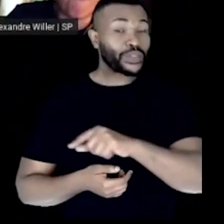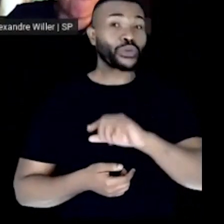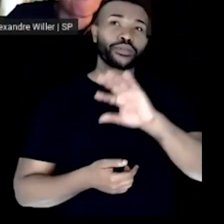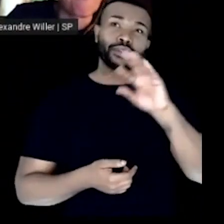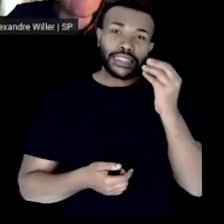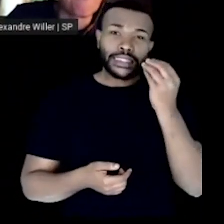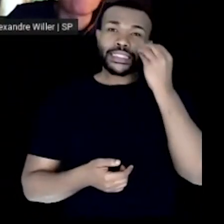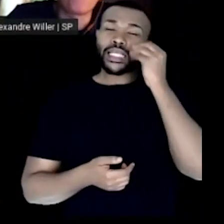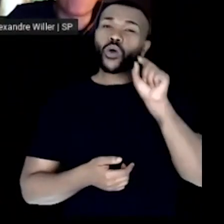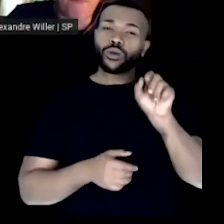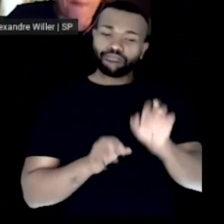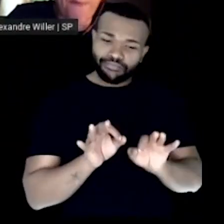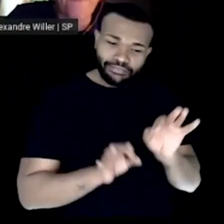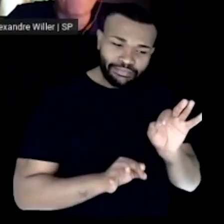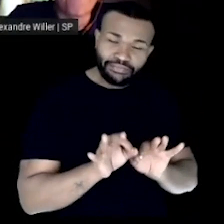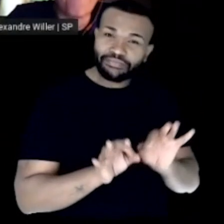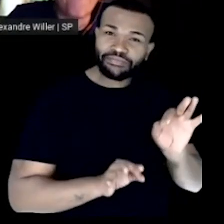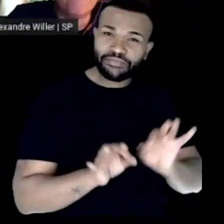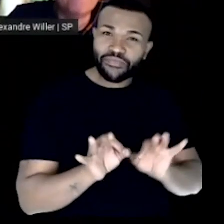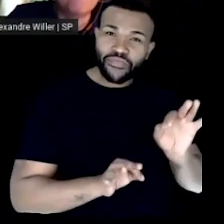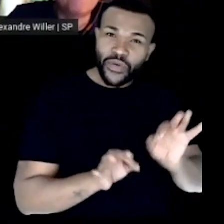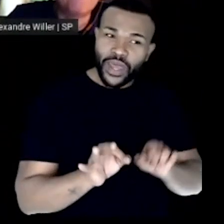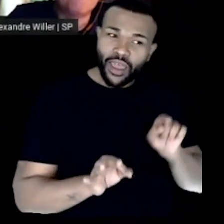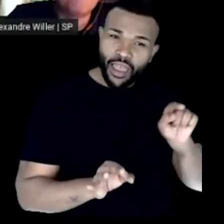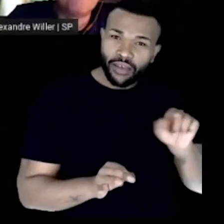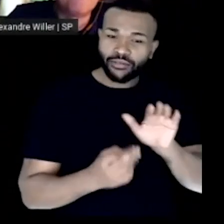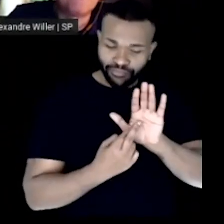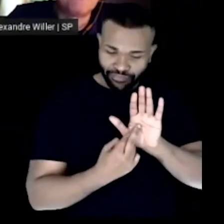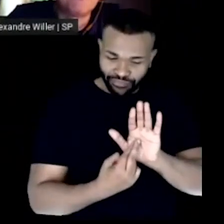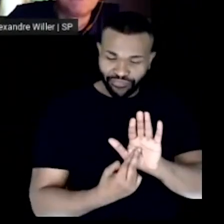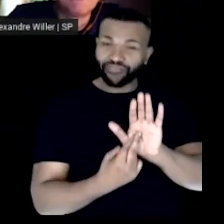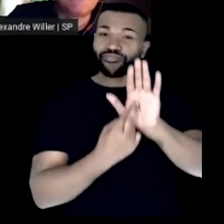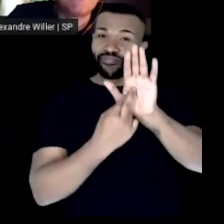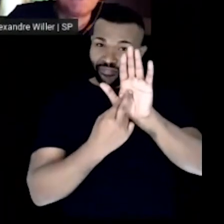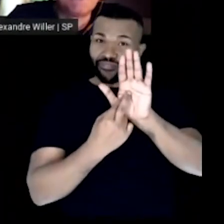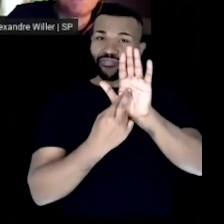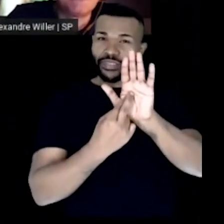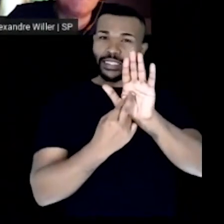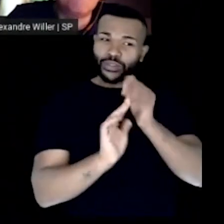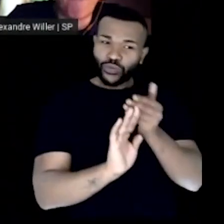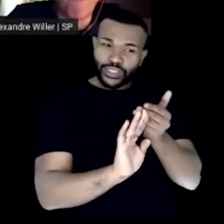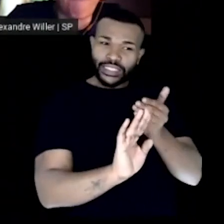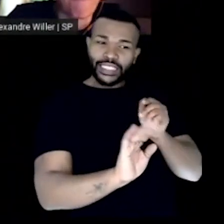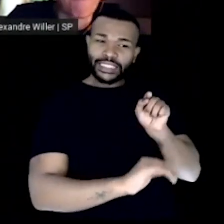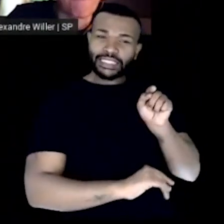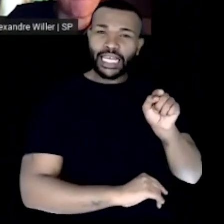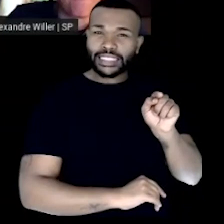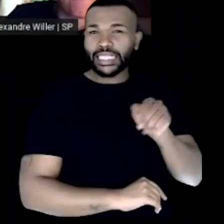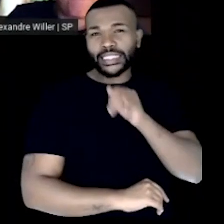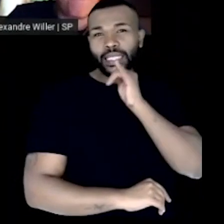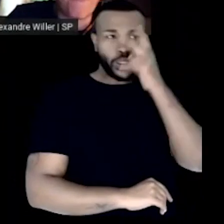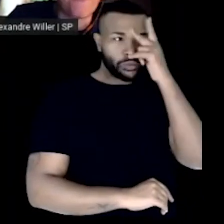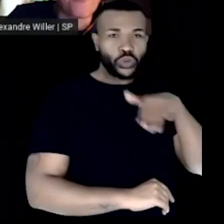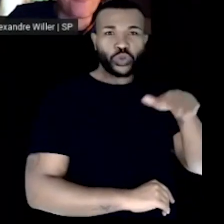frontispício também é uma tentativa de construir, né, essa imagem da representação distanciada